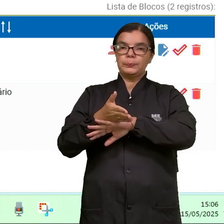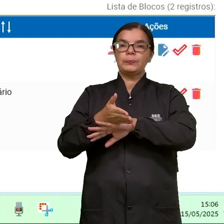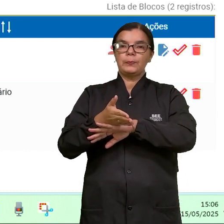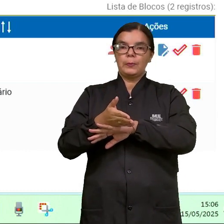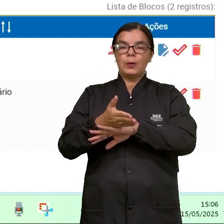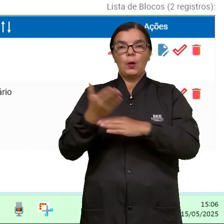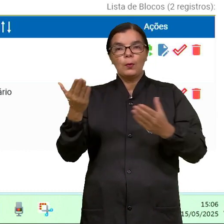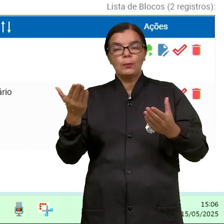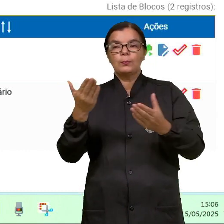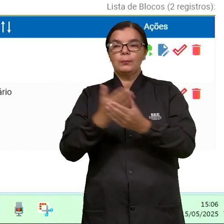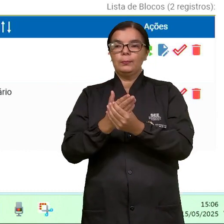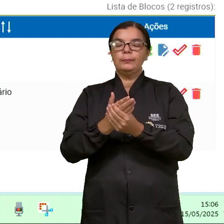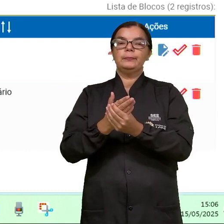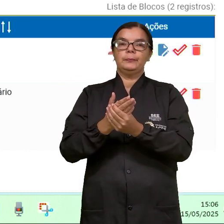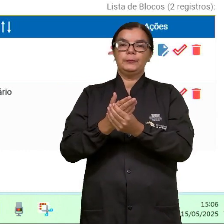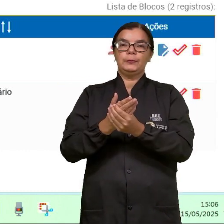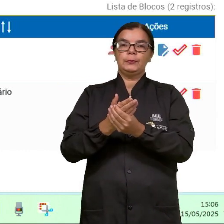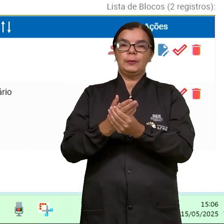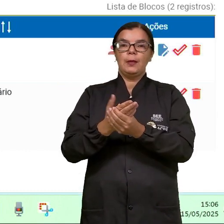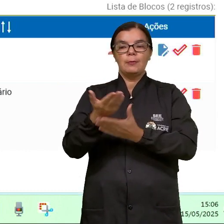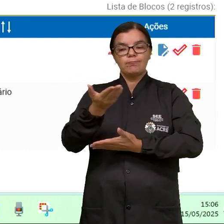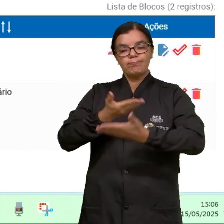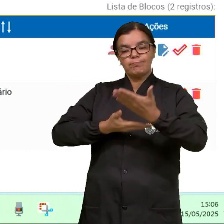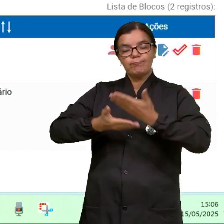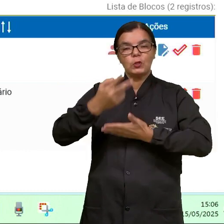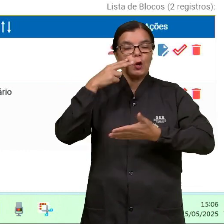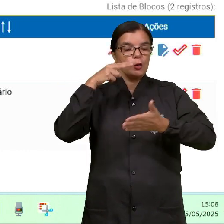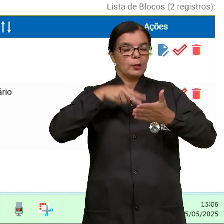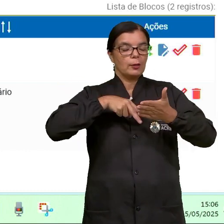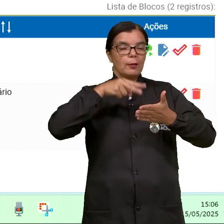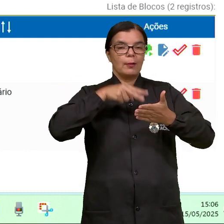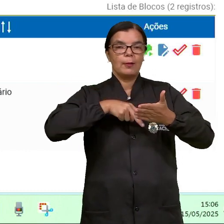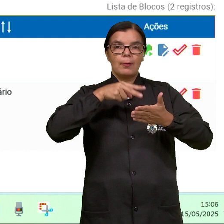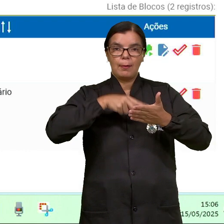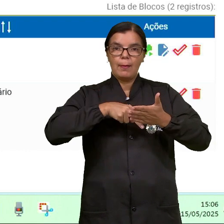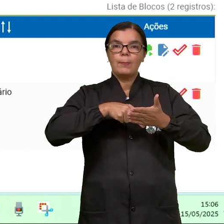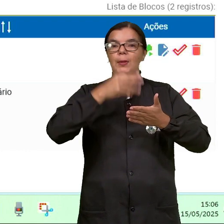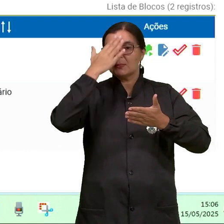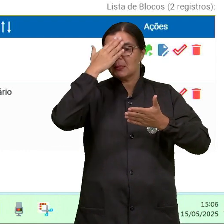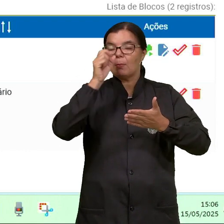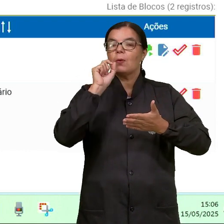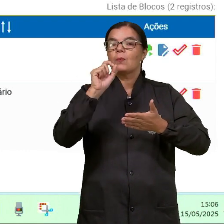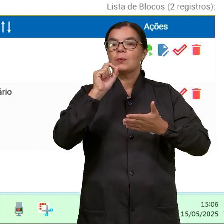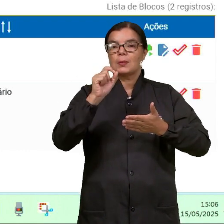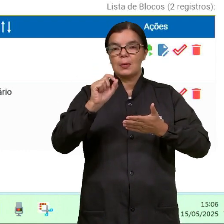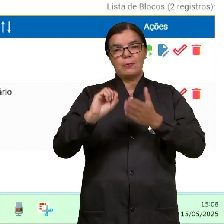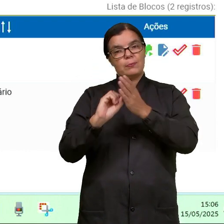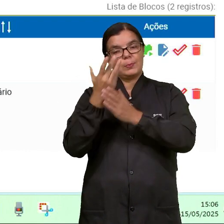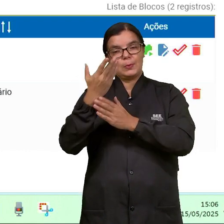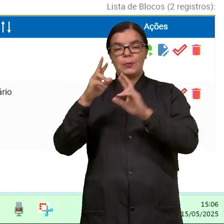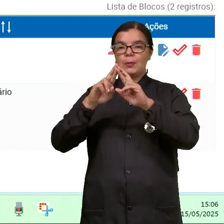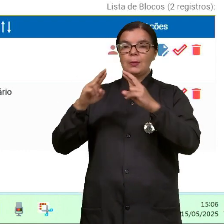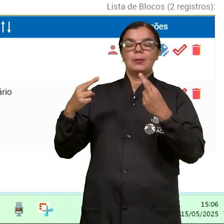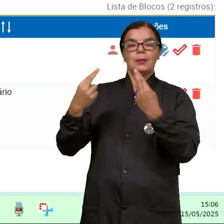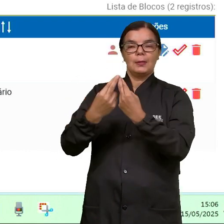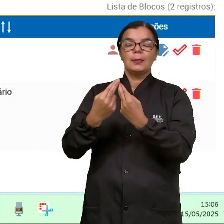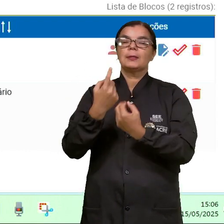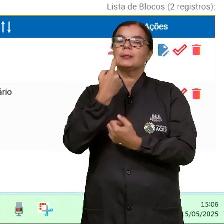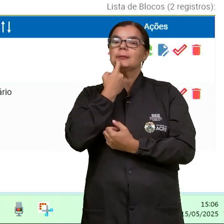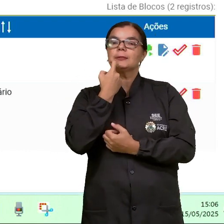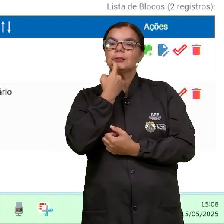aquele processo e se inteirar do processo para poder participar daquela reunião que vai ter na sexta-feira, dia